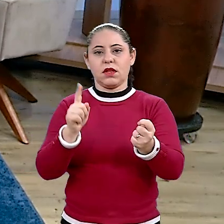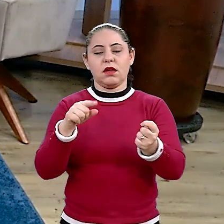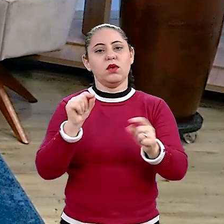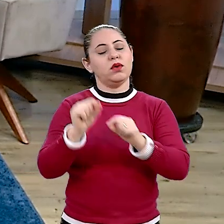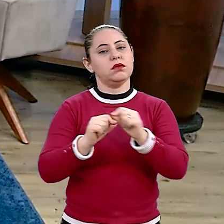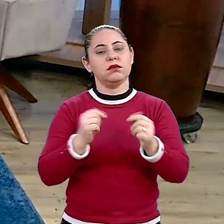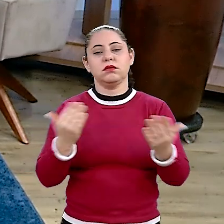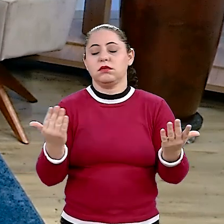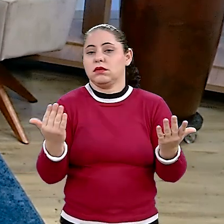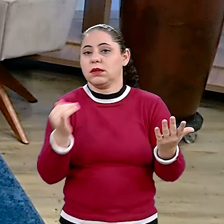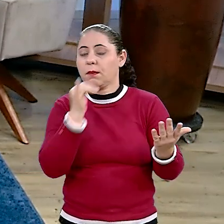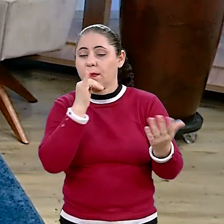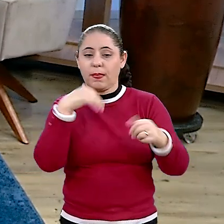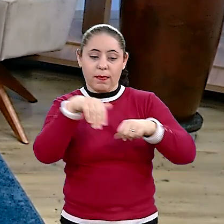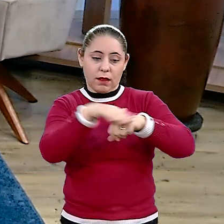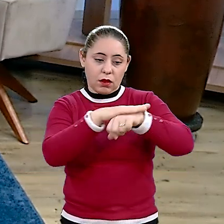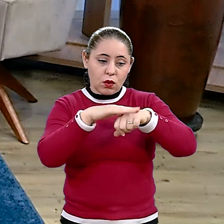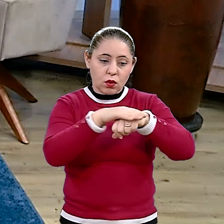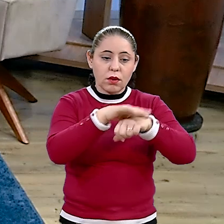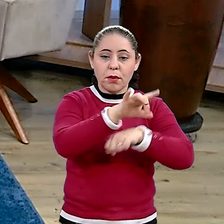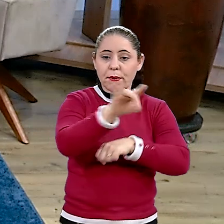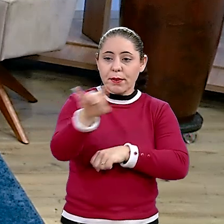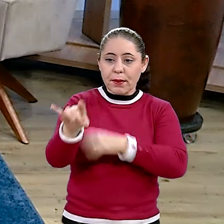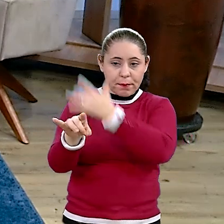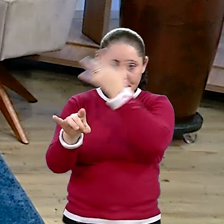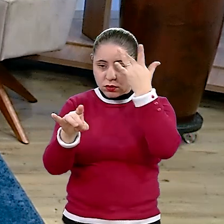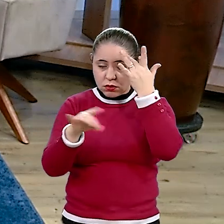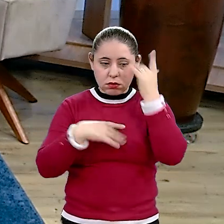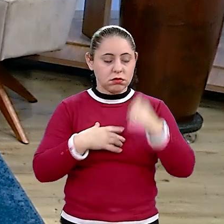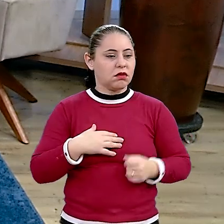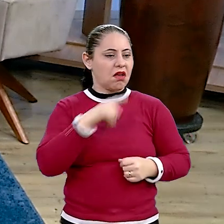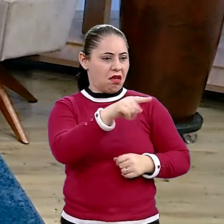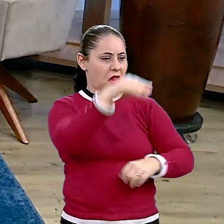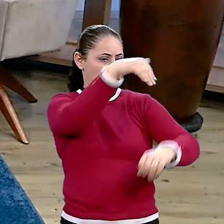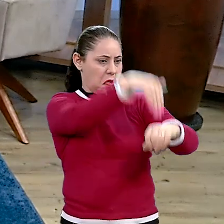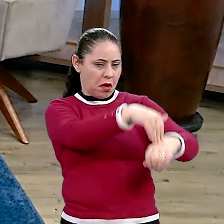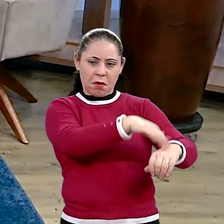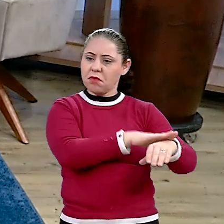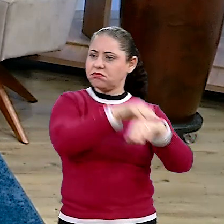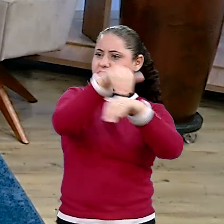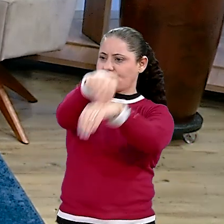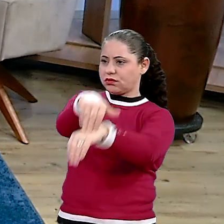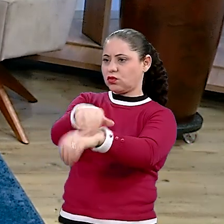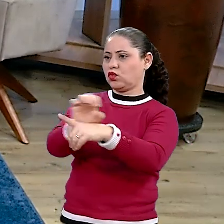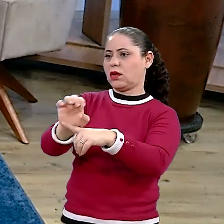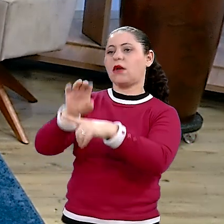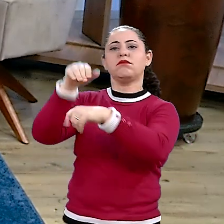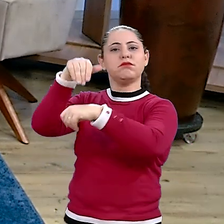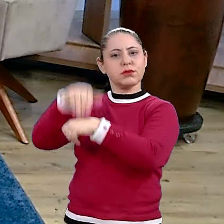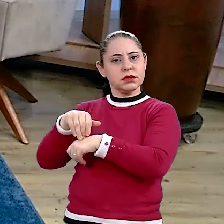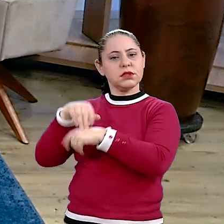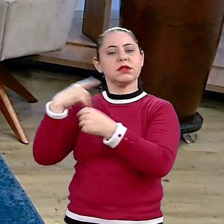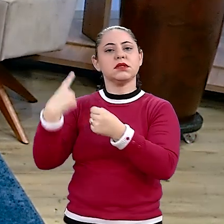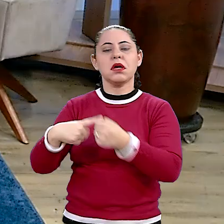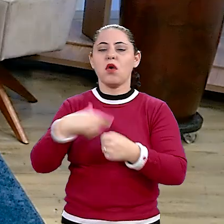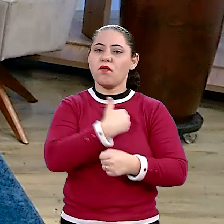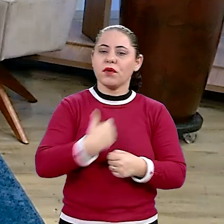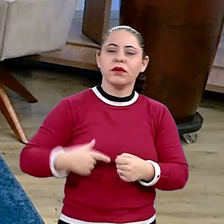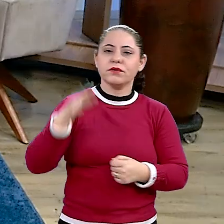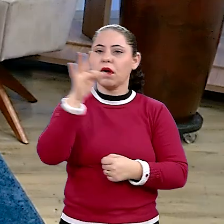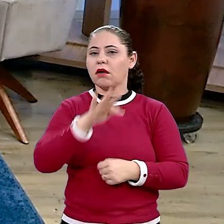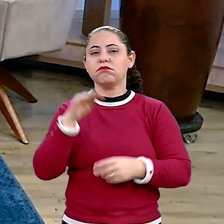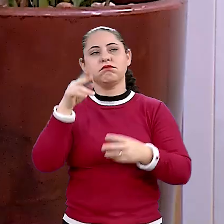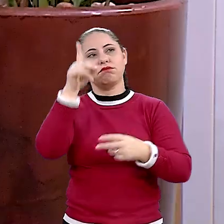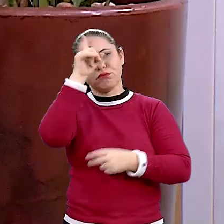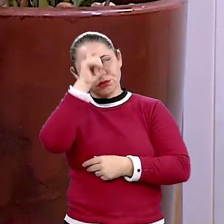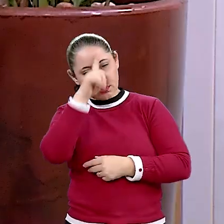quando a gente conversa com cada um dos atores, um aponta o dedo para o outro. Ah, é a prefeitura, é o Estado, é o interior, é a União que não repassa, é o